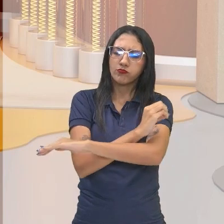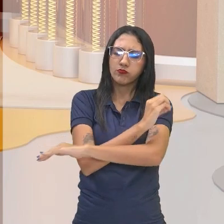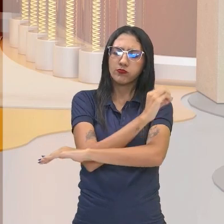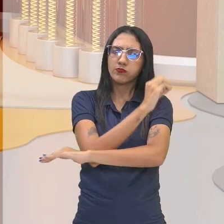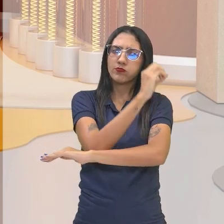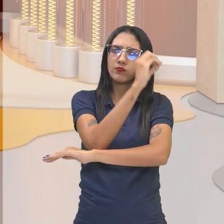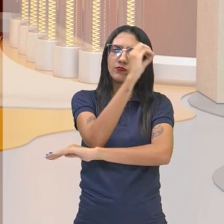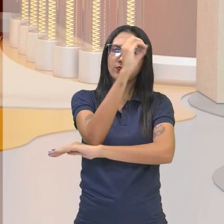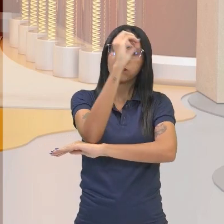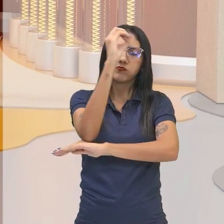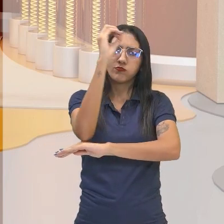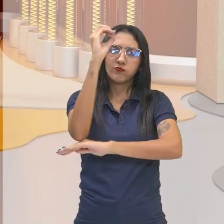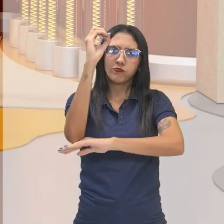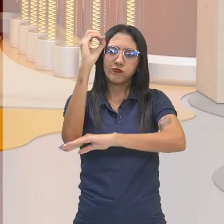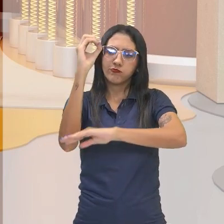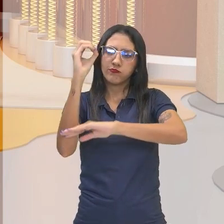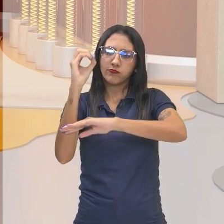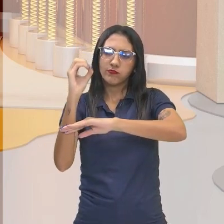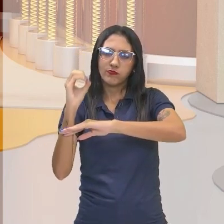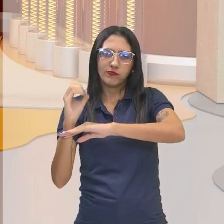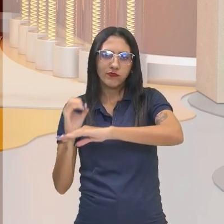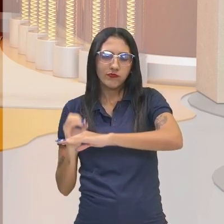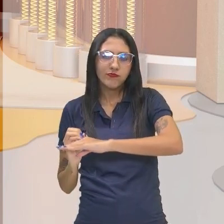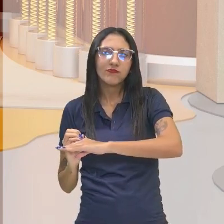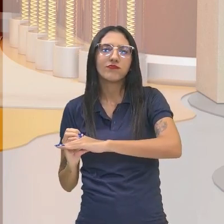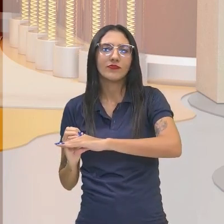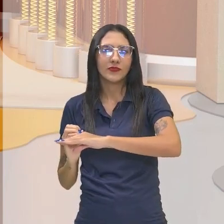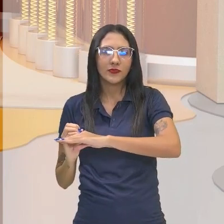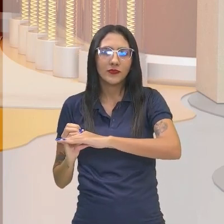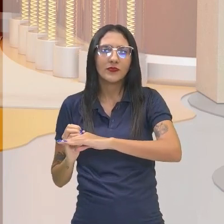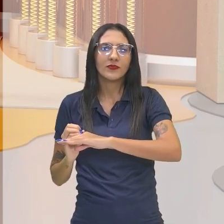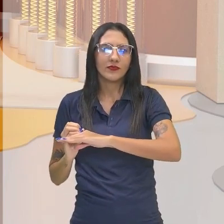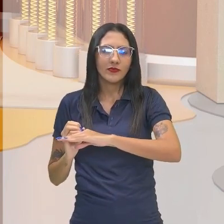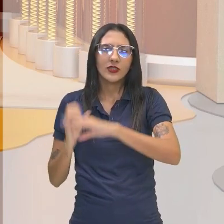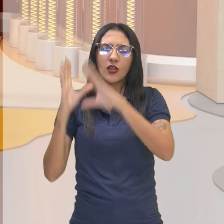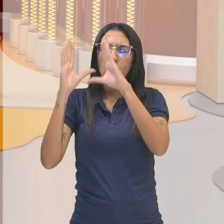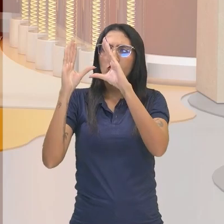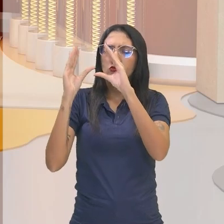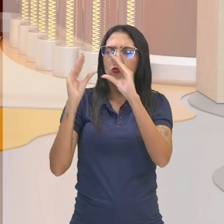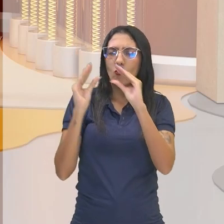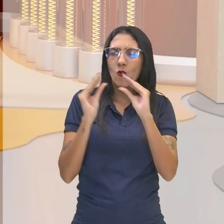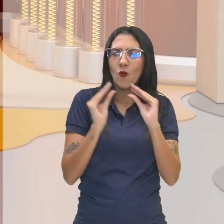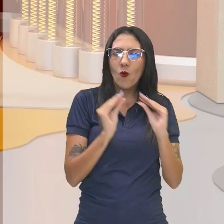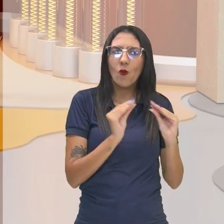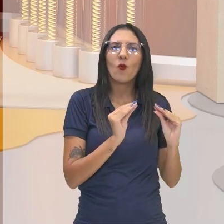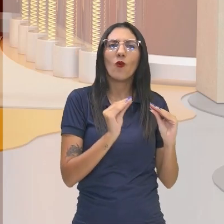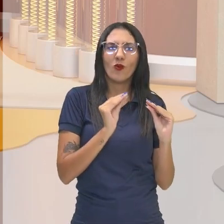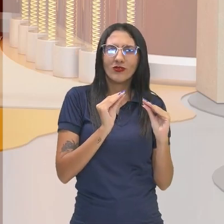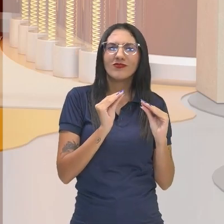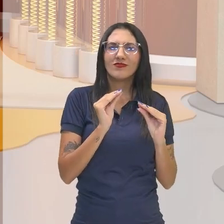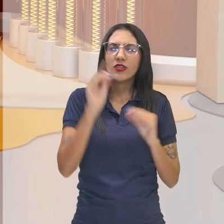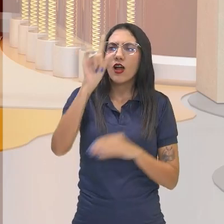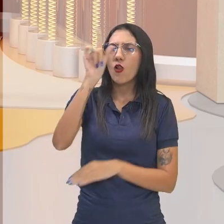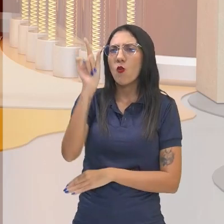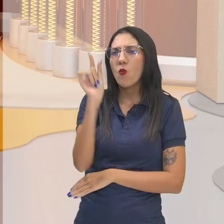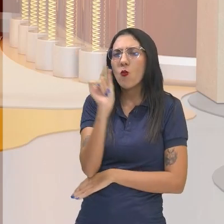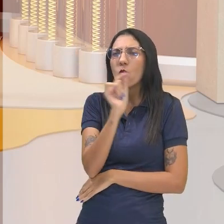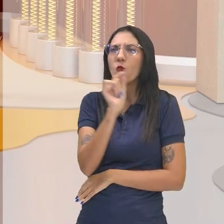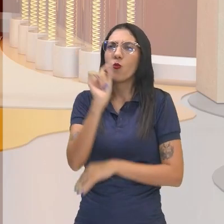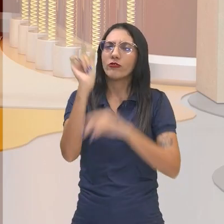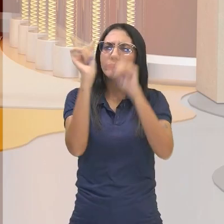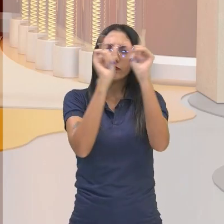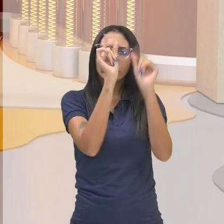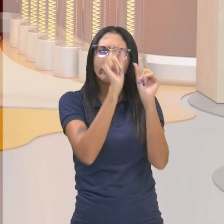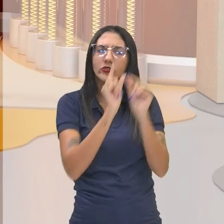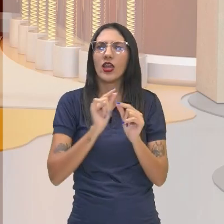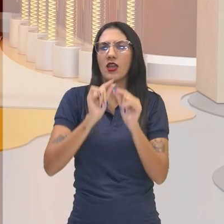quê? Ao pôr do sol até, né, o anoitecer. Então, por